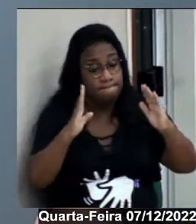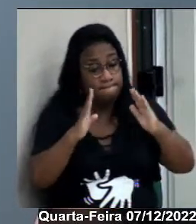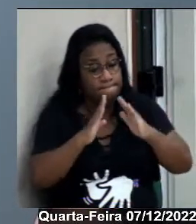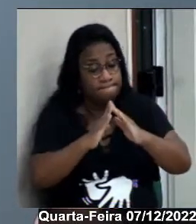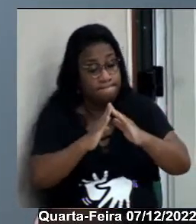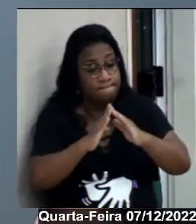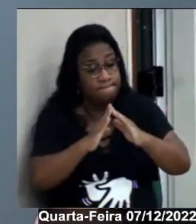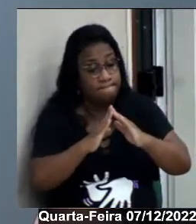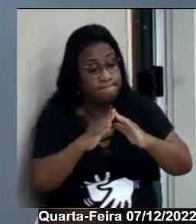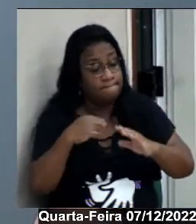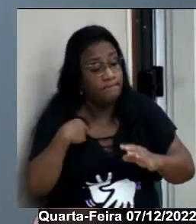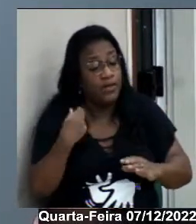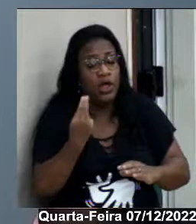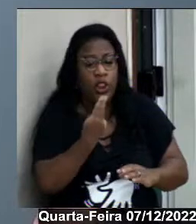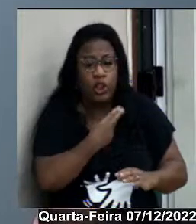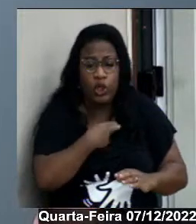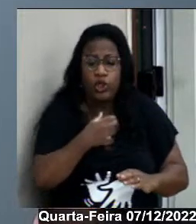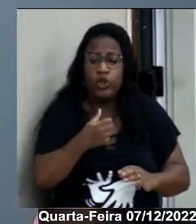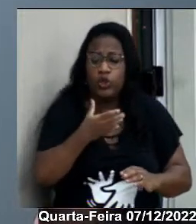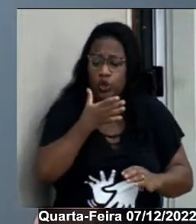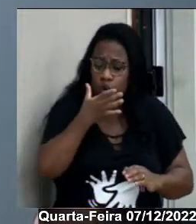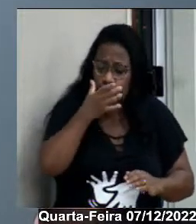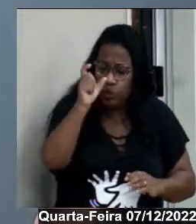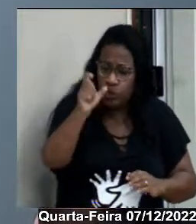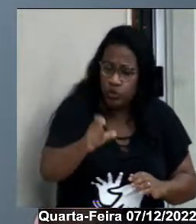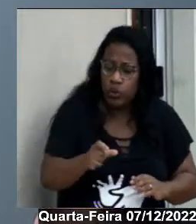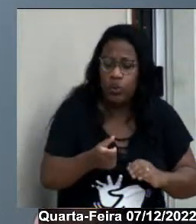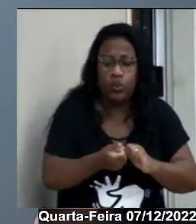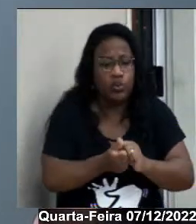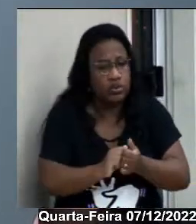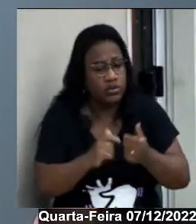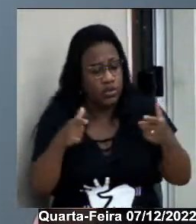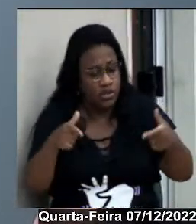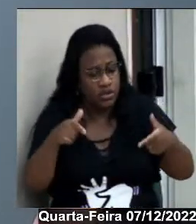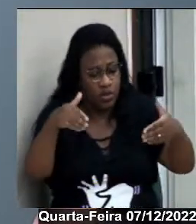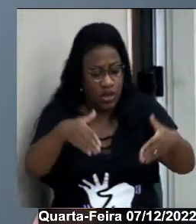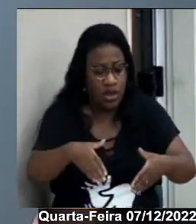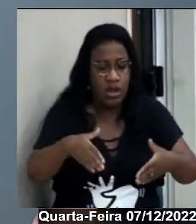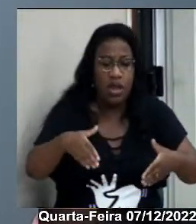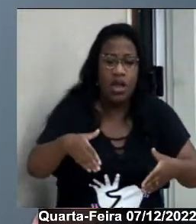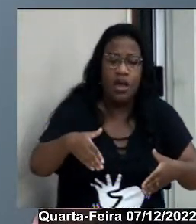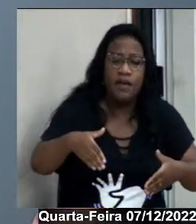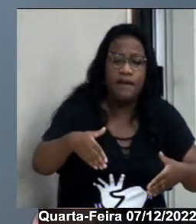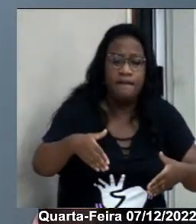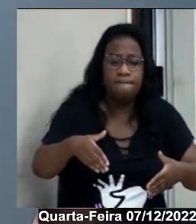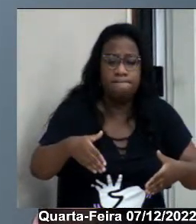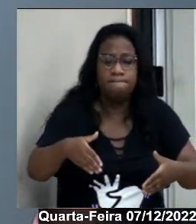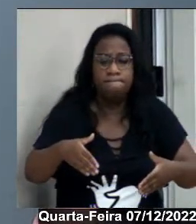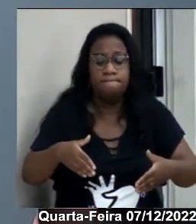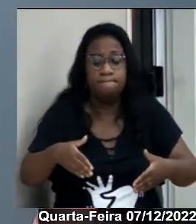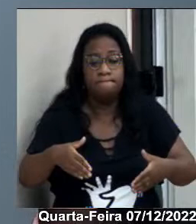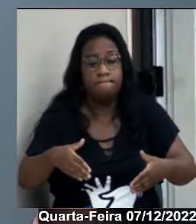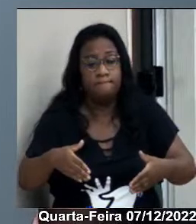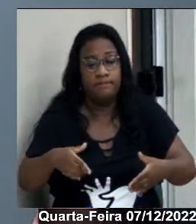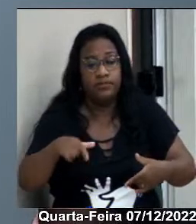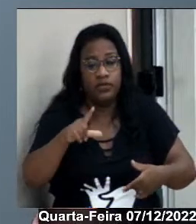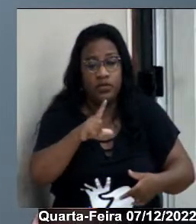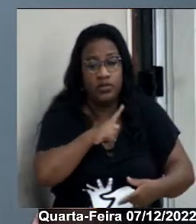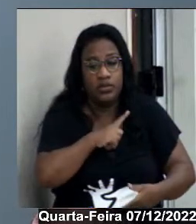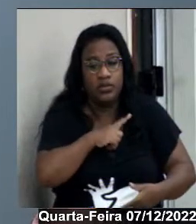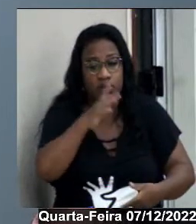Embu. Nossos atletas não ganham nada e nós enfrentamos o Corinthians, por exemplo, que a folha salarial deles é 200 mil